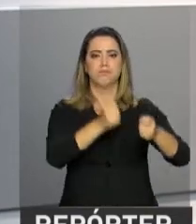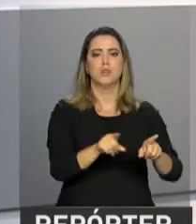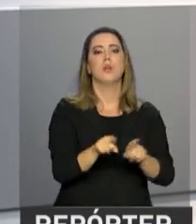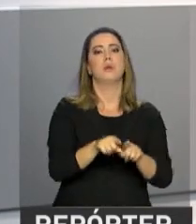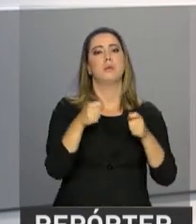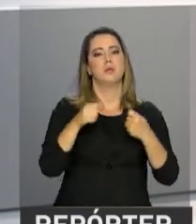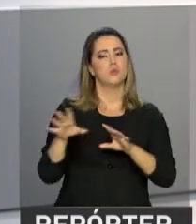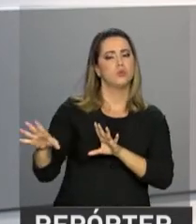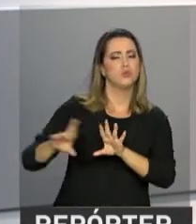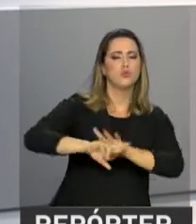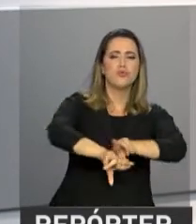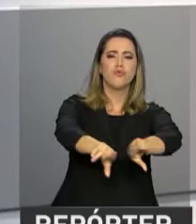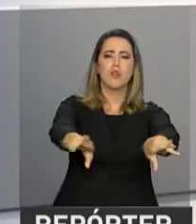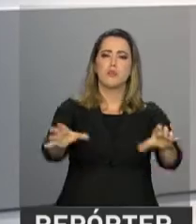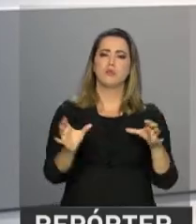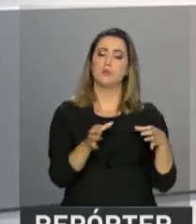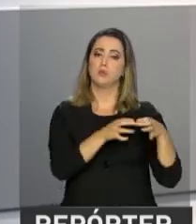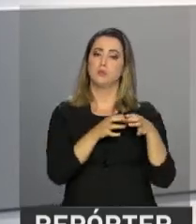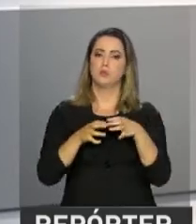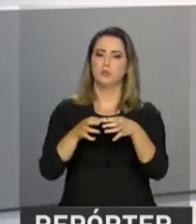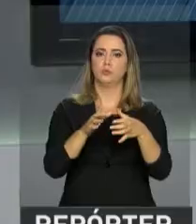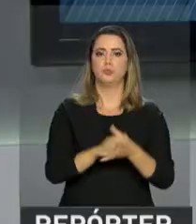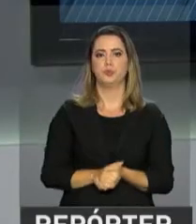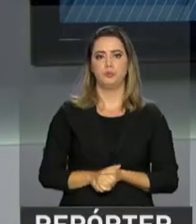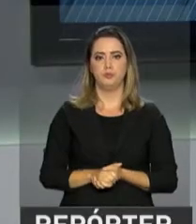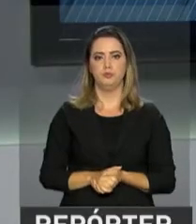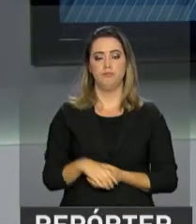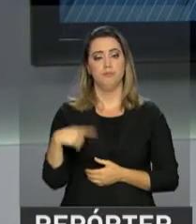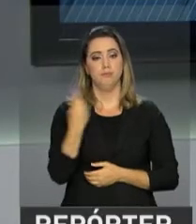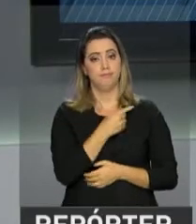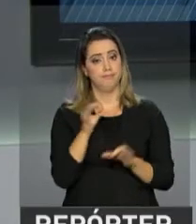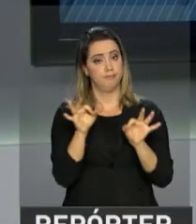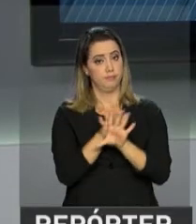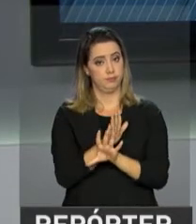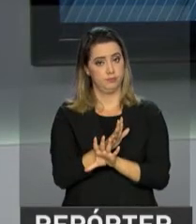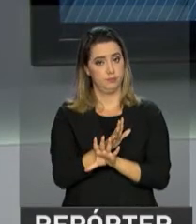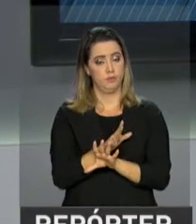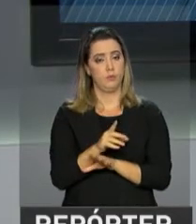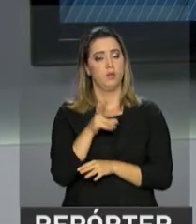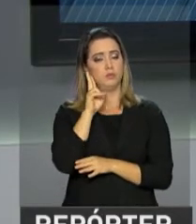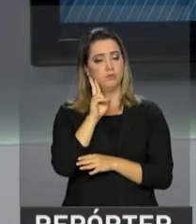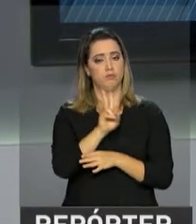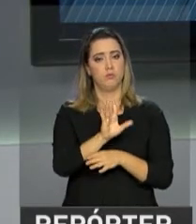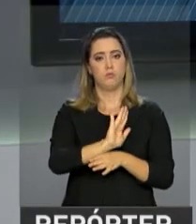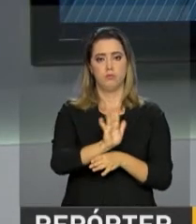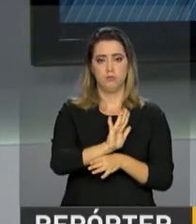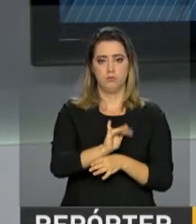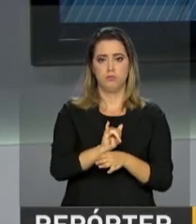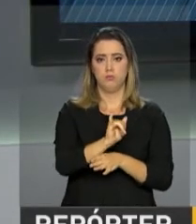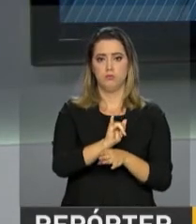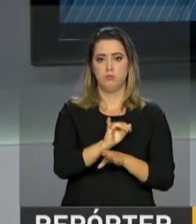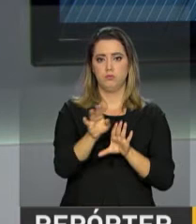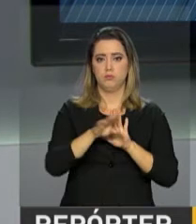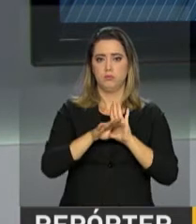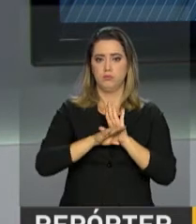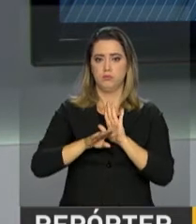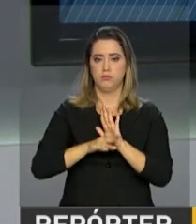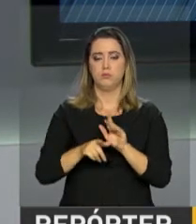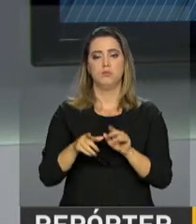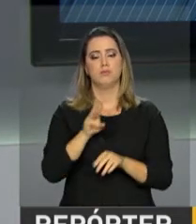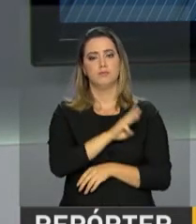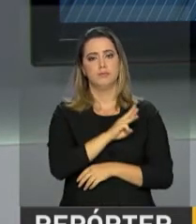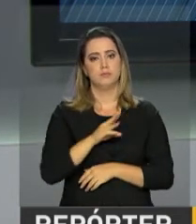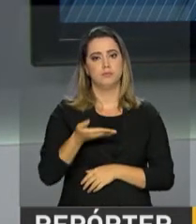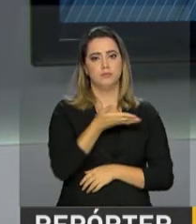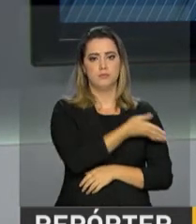ICMBio, IBAMA e Força Aérea Brasileira. Nós ficamos por aqui. Você pode ver as reportagens no YouTube e toda a programação